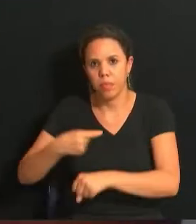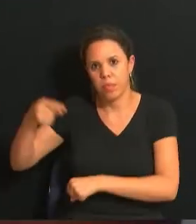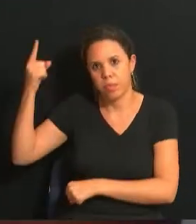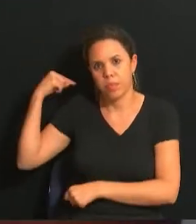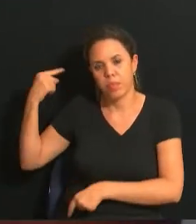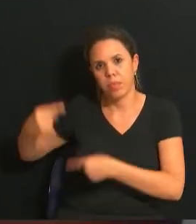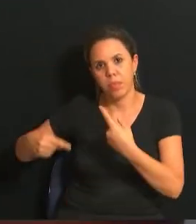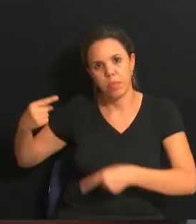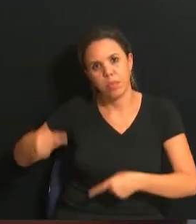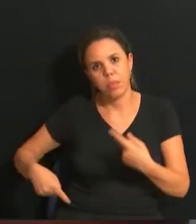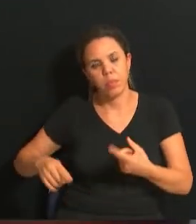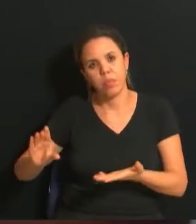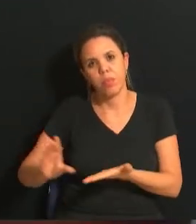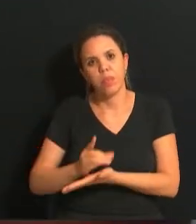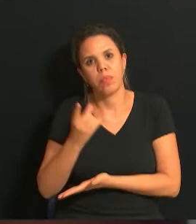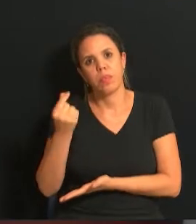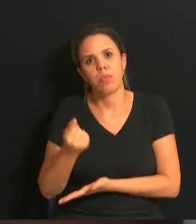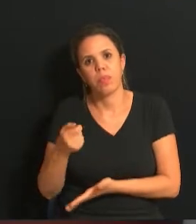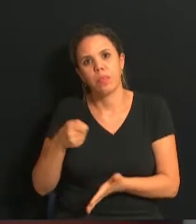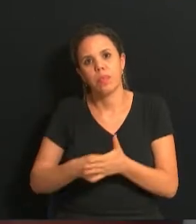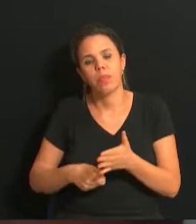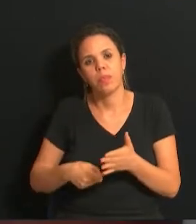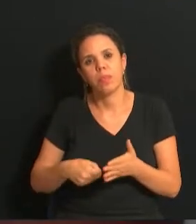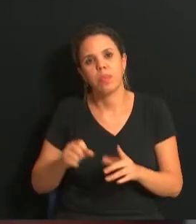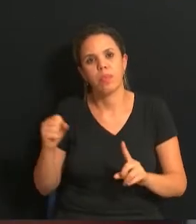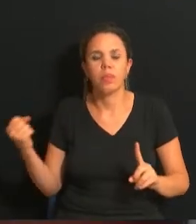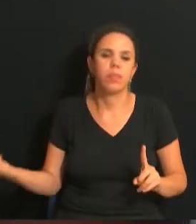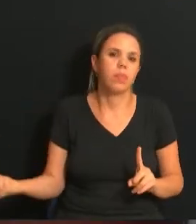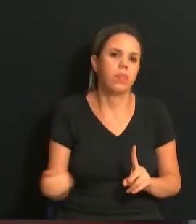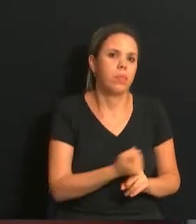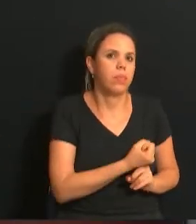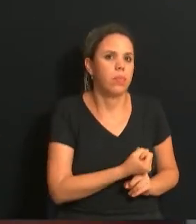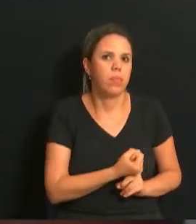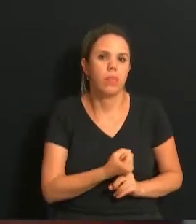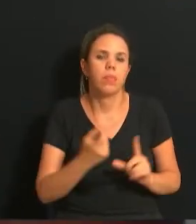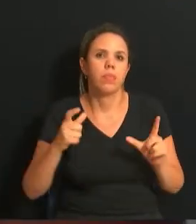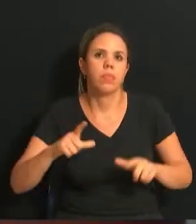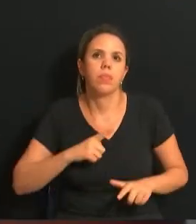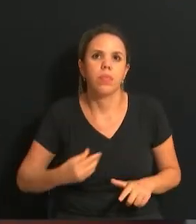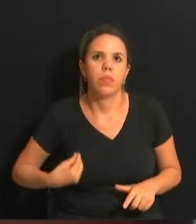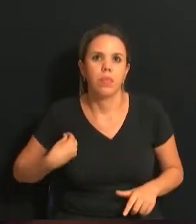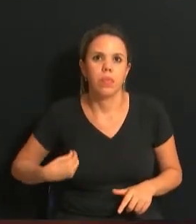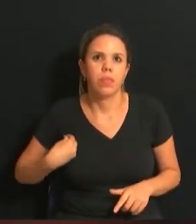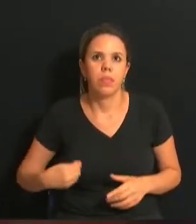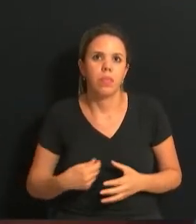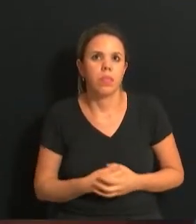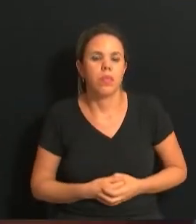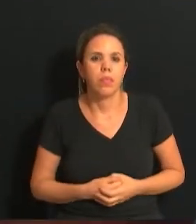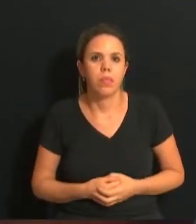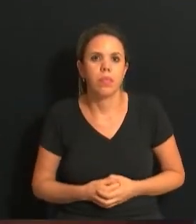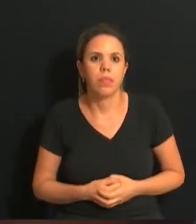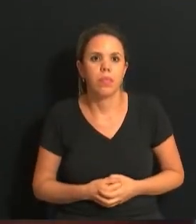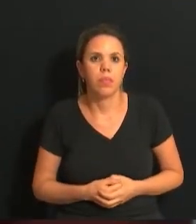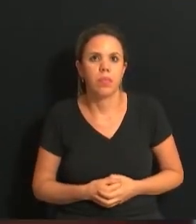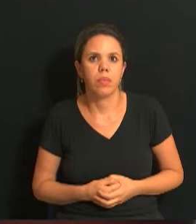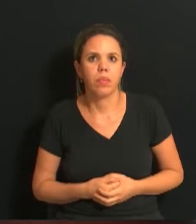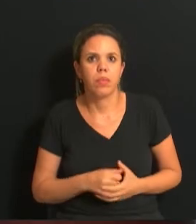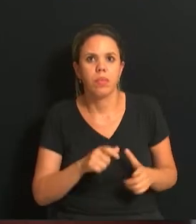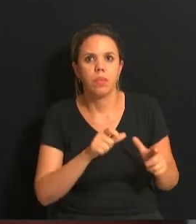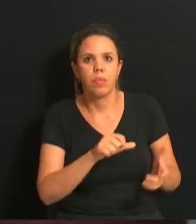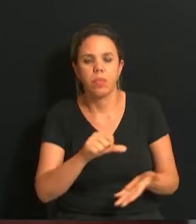discussão do orçamento, a pauta da assistência, que é onde está ali, né,